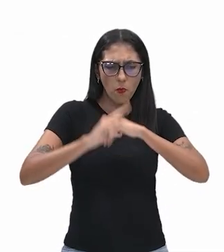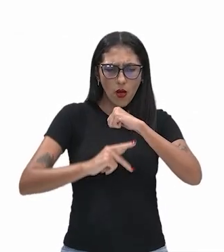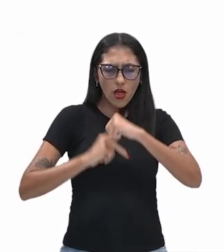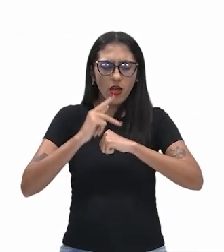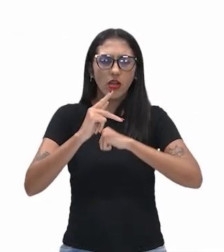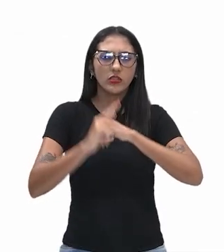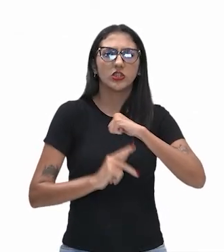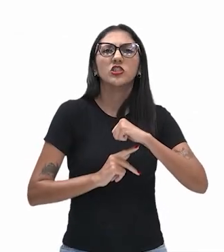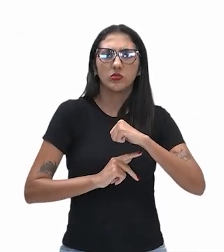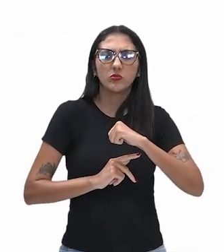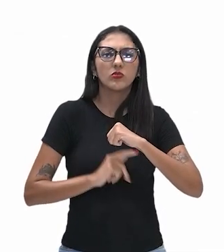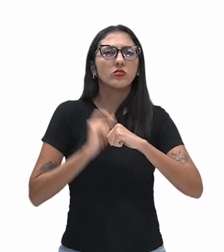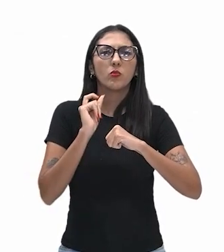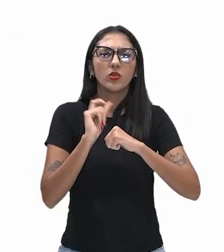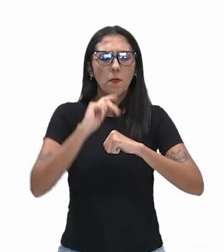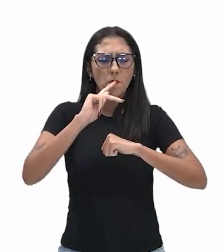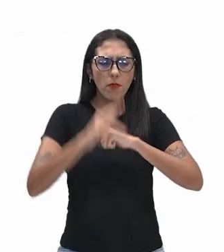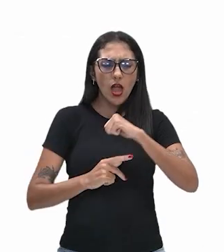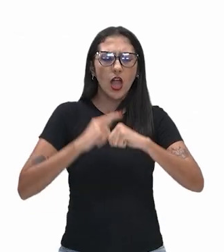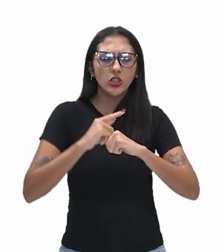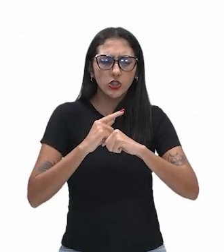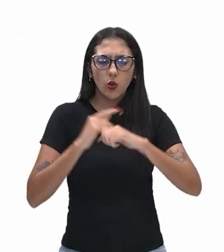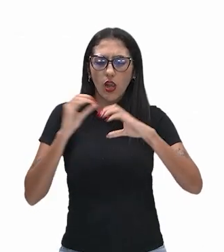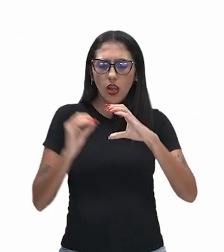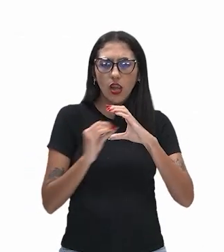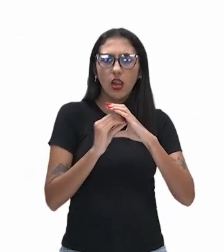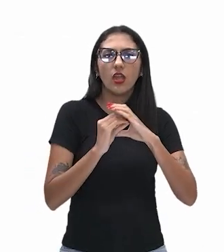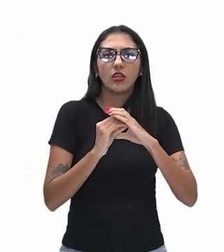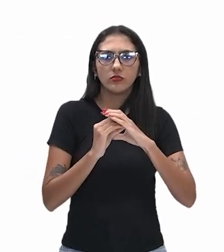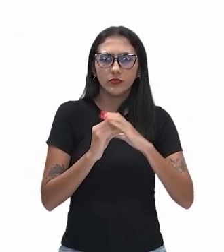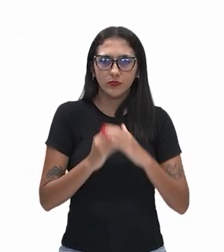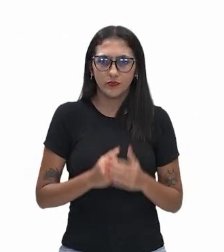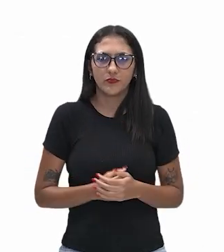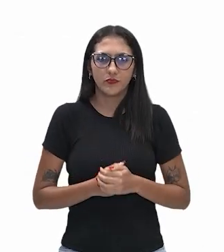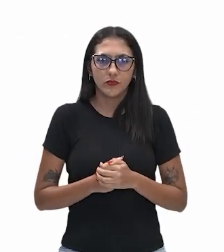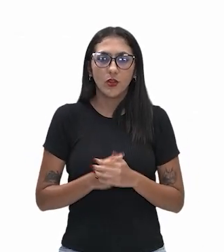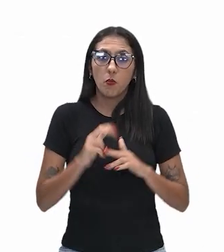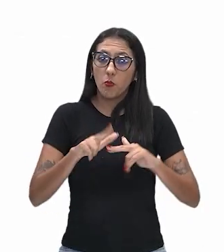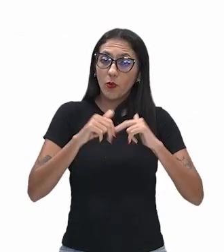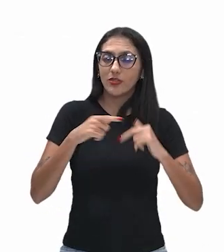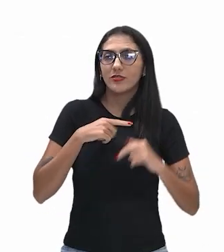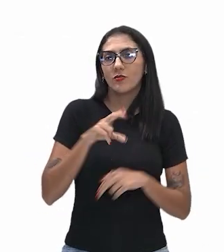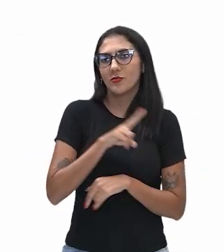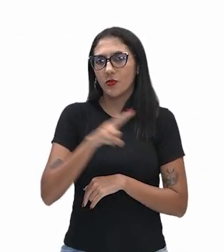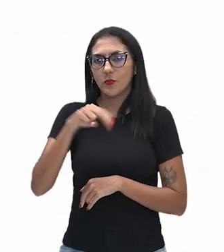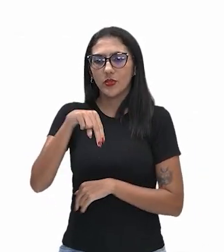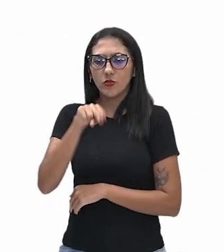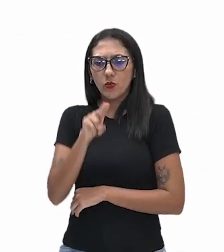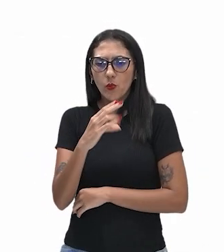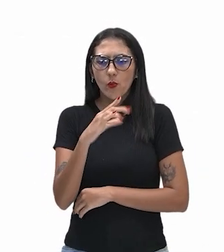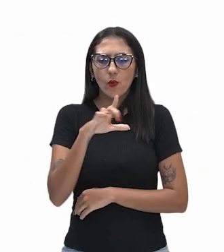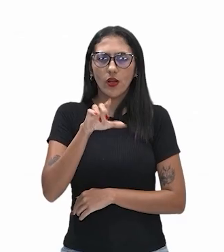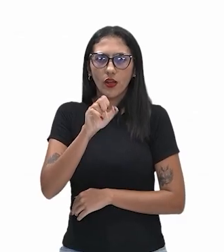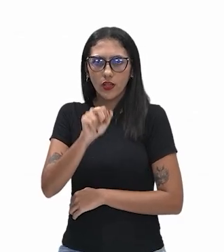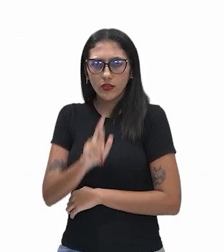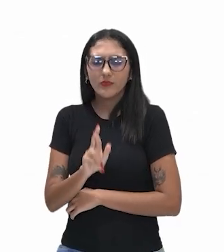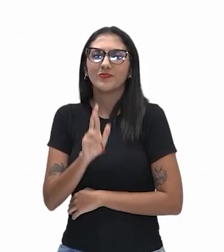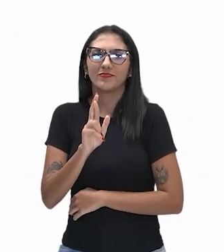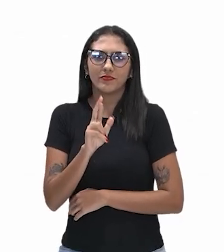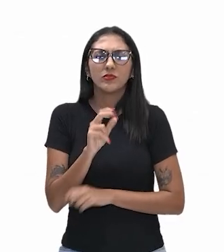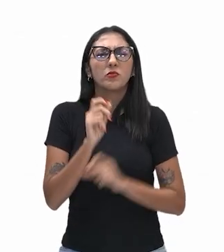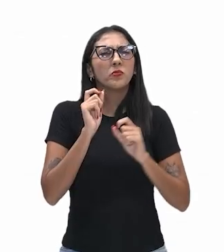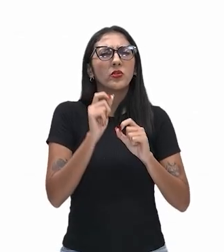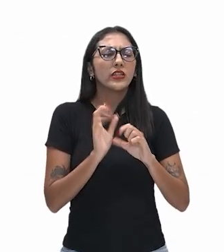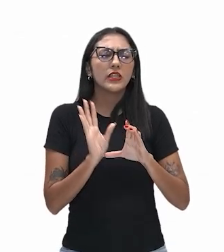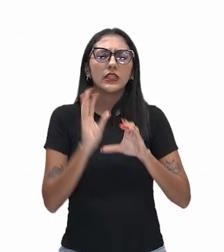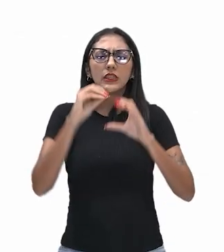os núcleos. Daí, então, vem a palavra nuclear. O que está lá no núcleo, professor Kelvin?